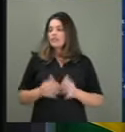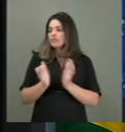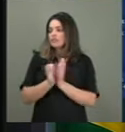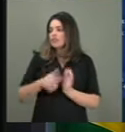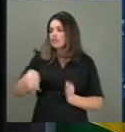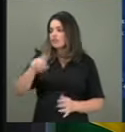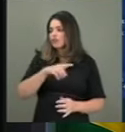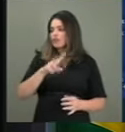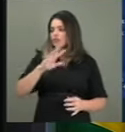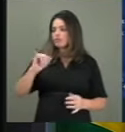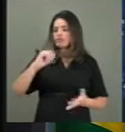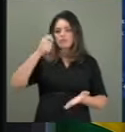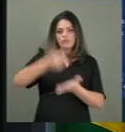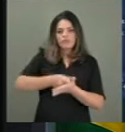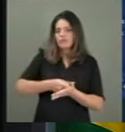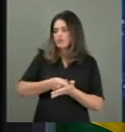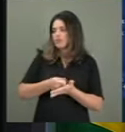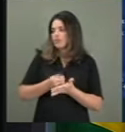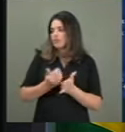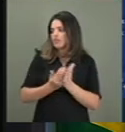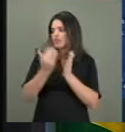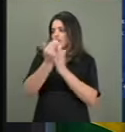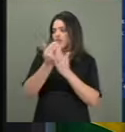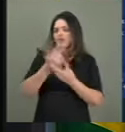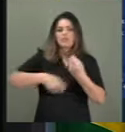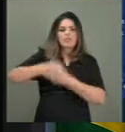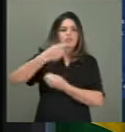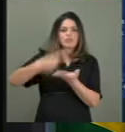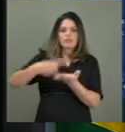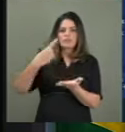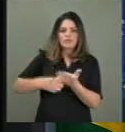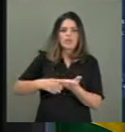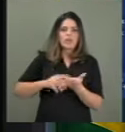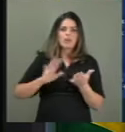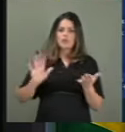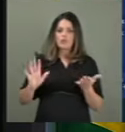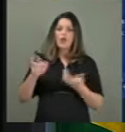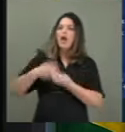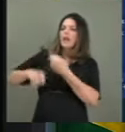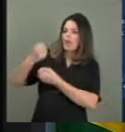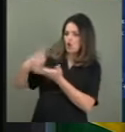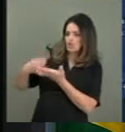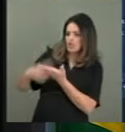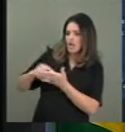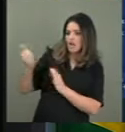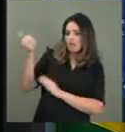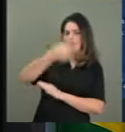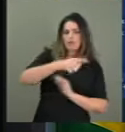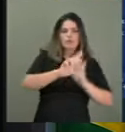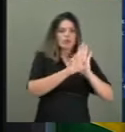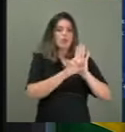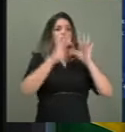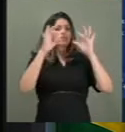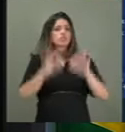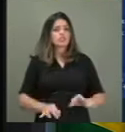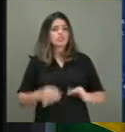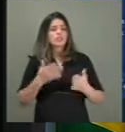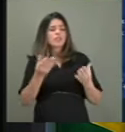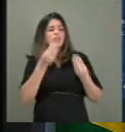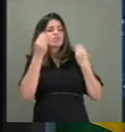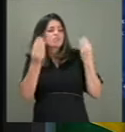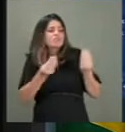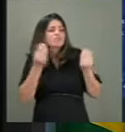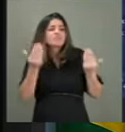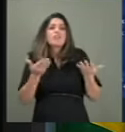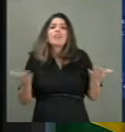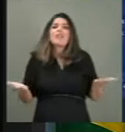de horas extras estabeleceu um negociado sobre legislado nítido atentado à dignidade porque